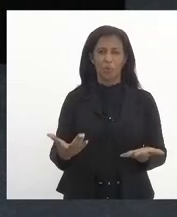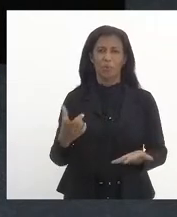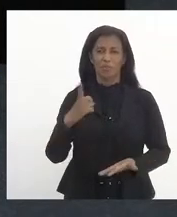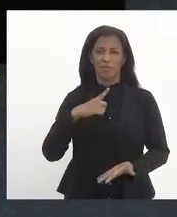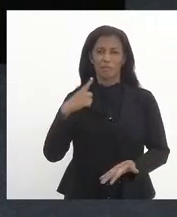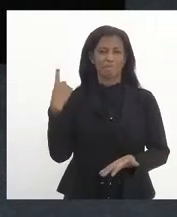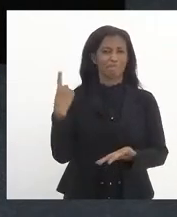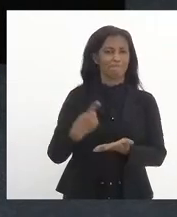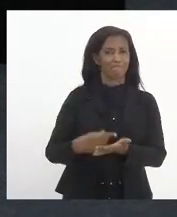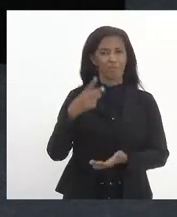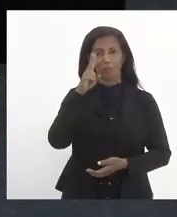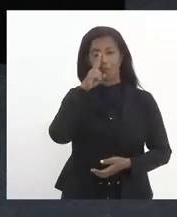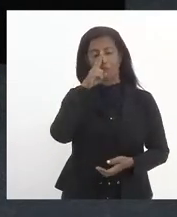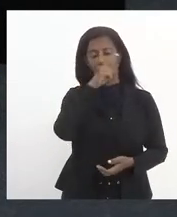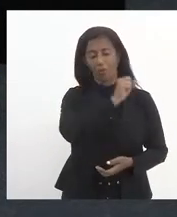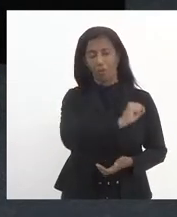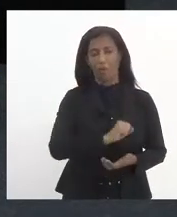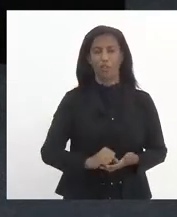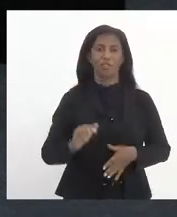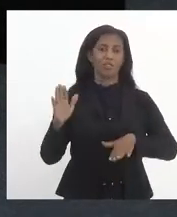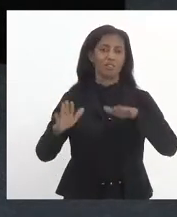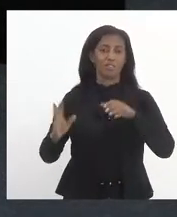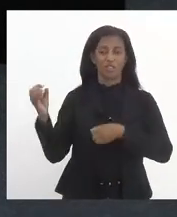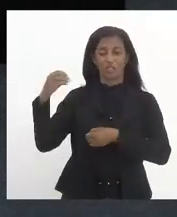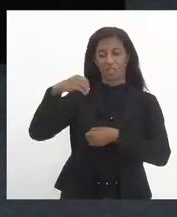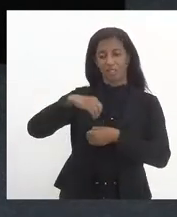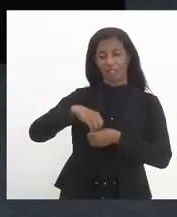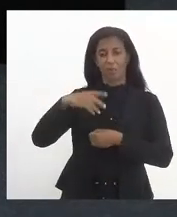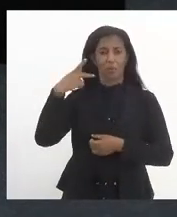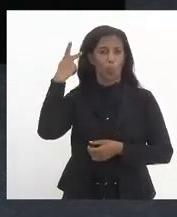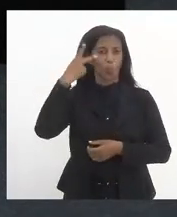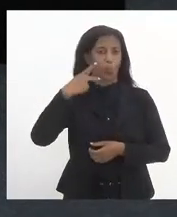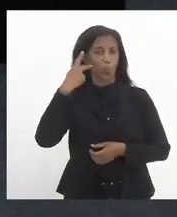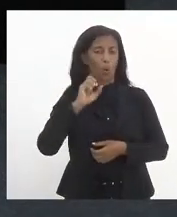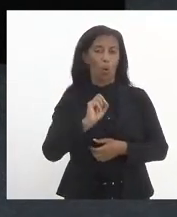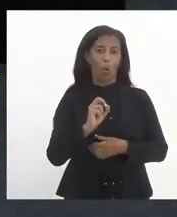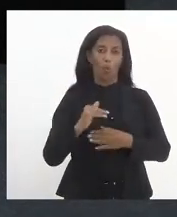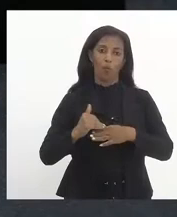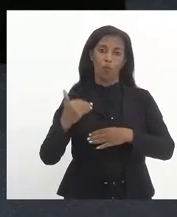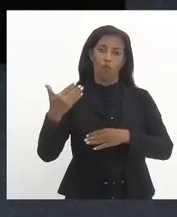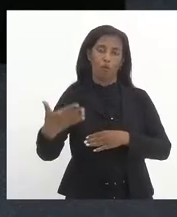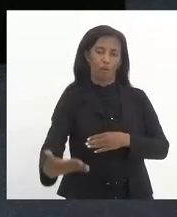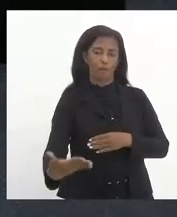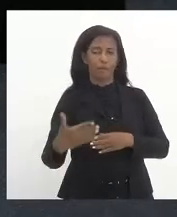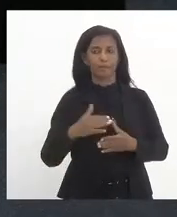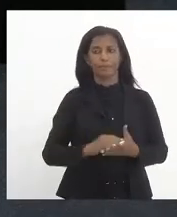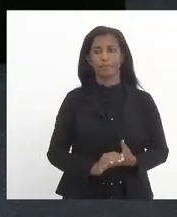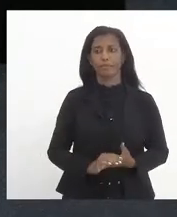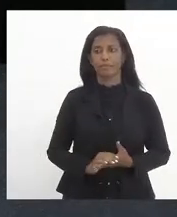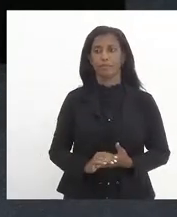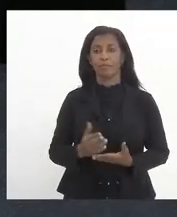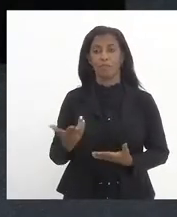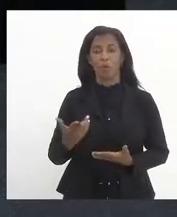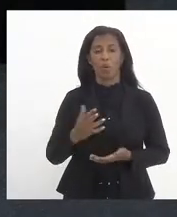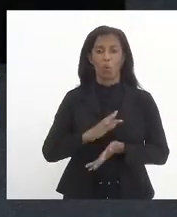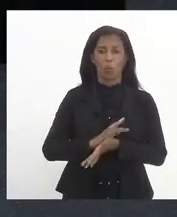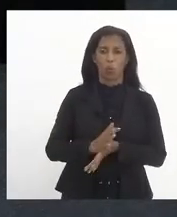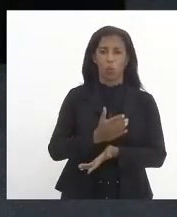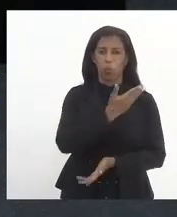muito fortes, seja dentro dos parlamentos, seja fora dos parlamentos, com